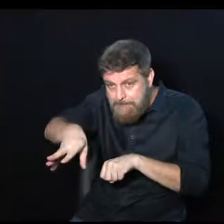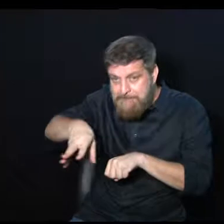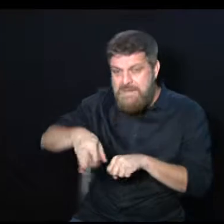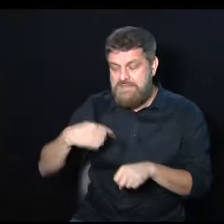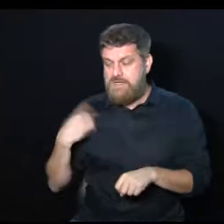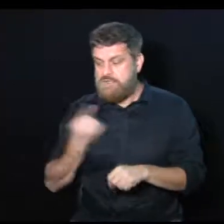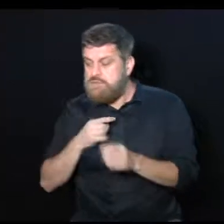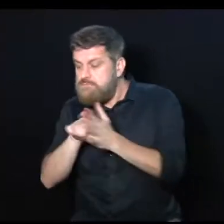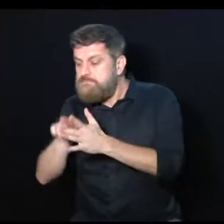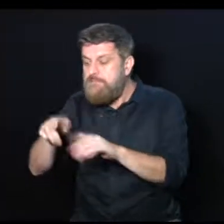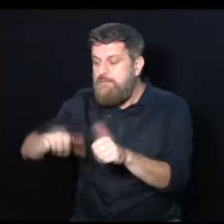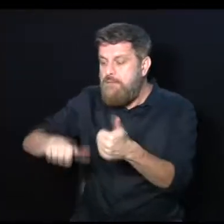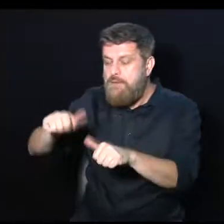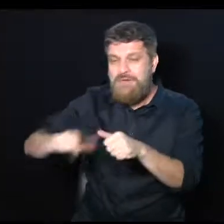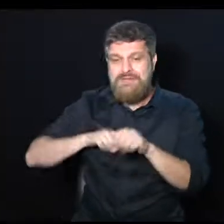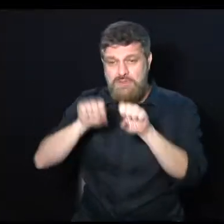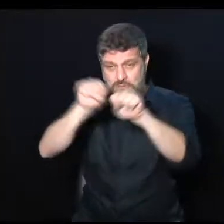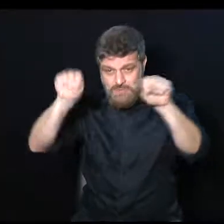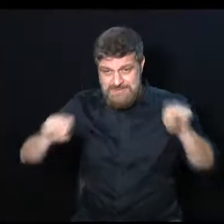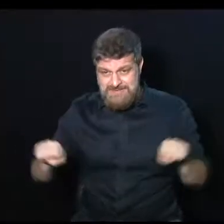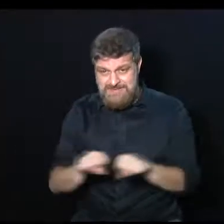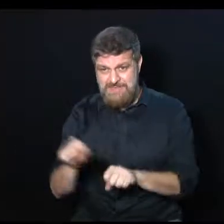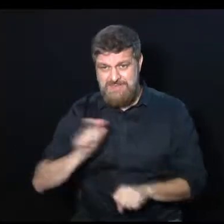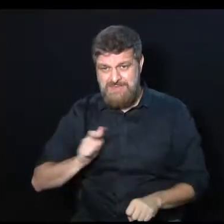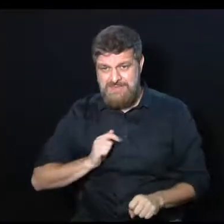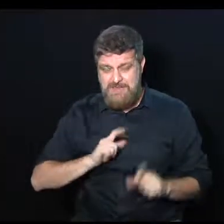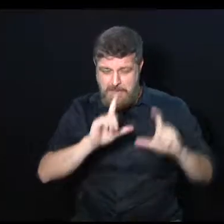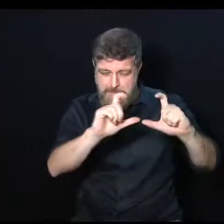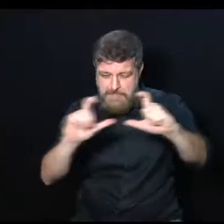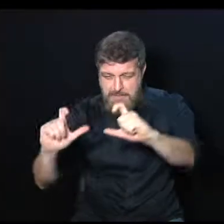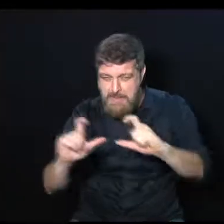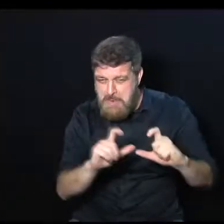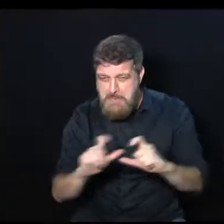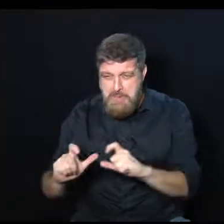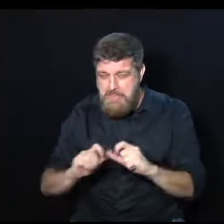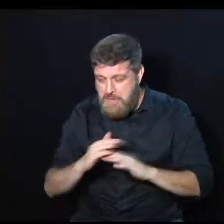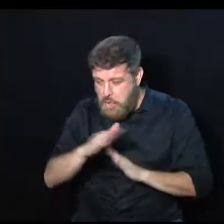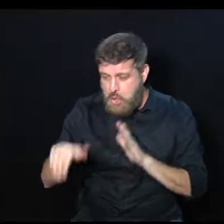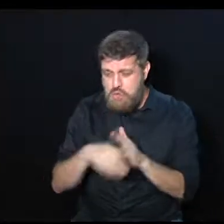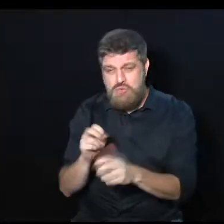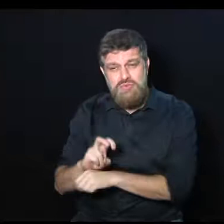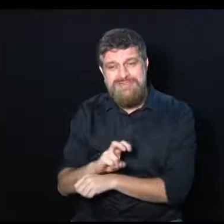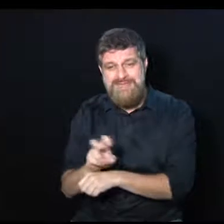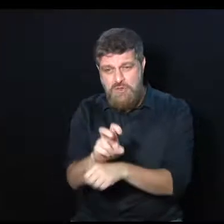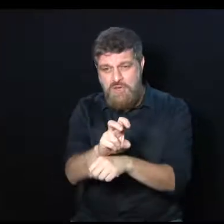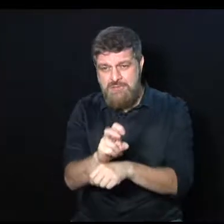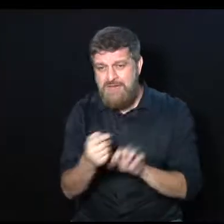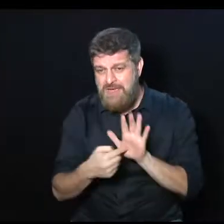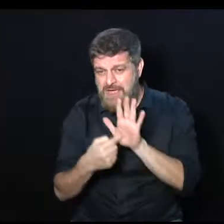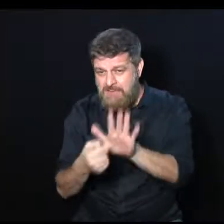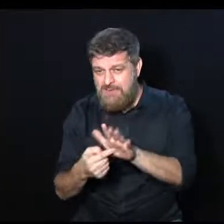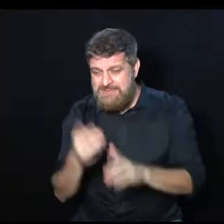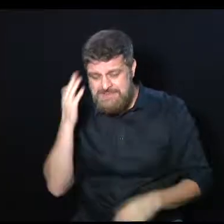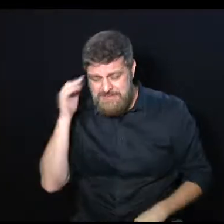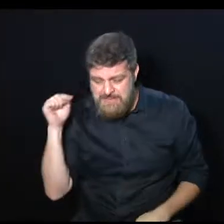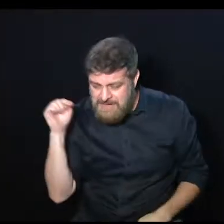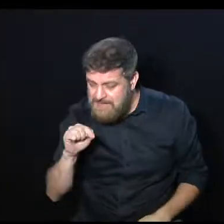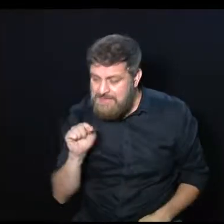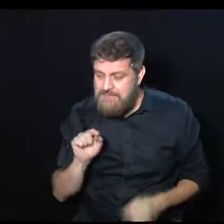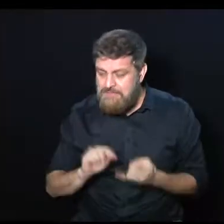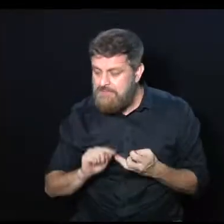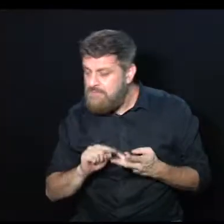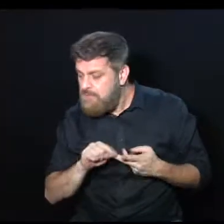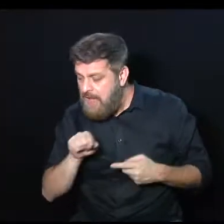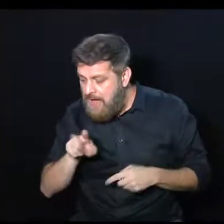gente, e nós temos no sistema da gente, a gente tem todas as imagens que foram sob sigilo, guardadas, que mostram, inclusive, a evolução do caso e os animais que